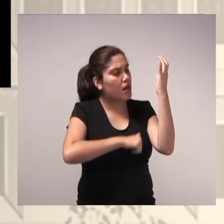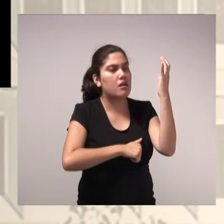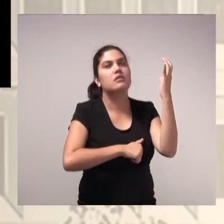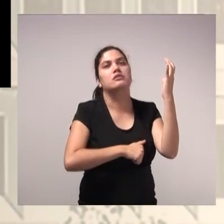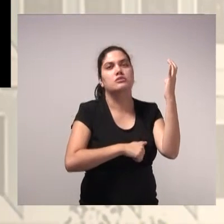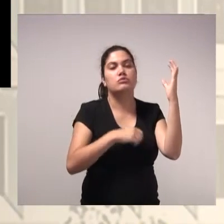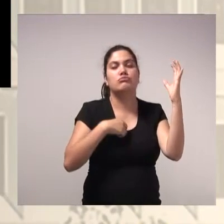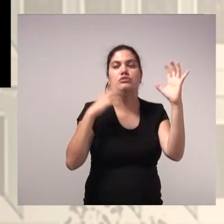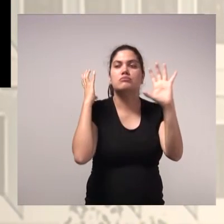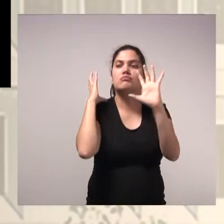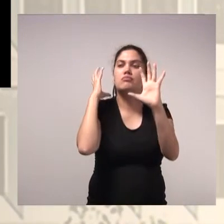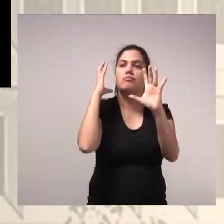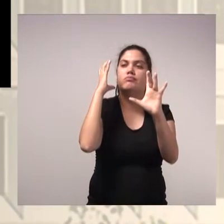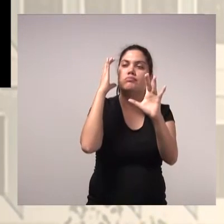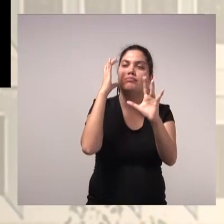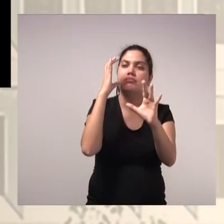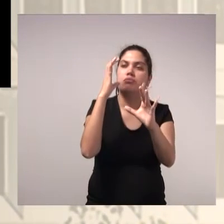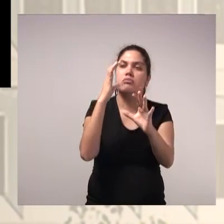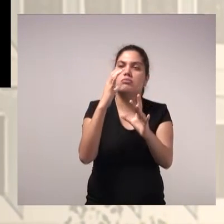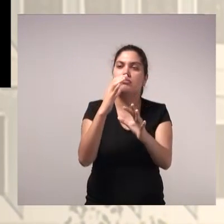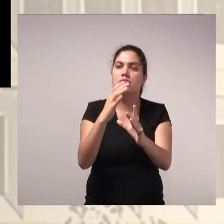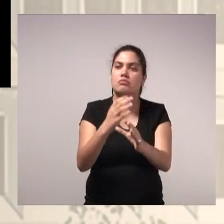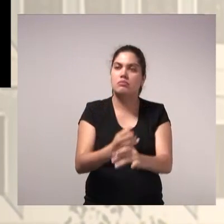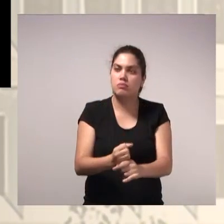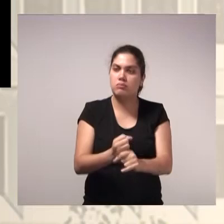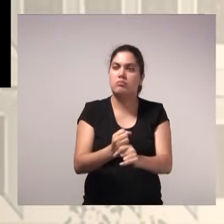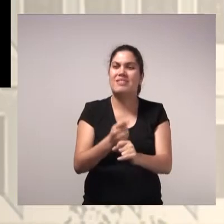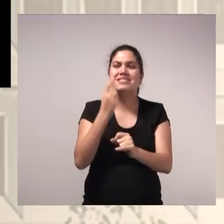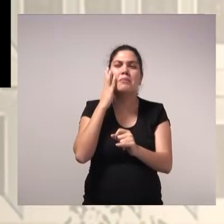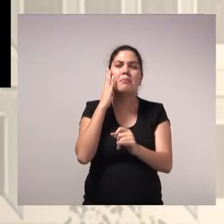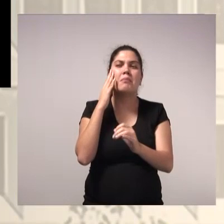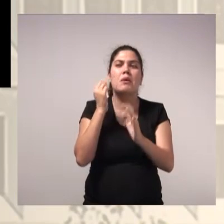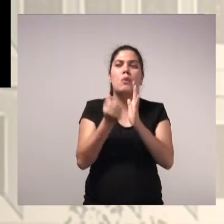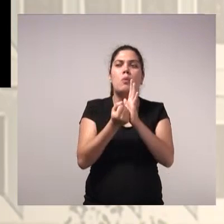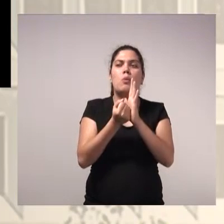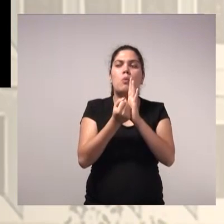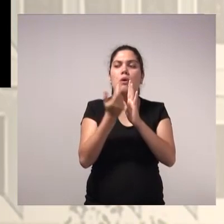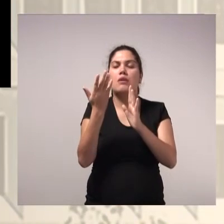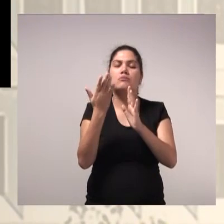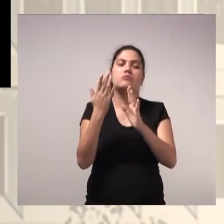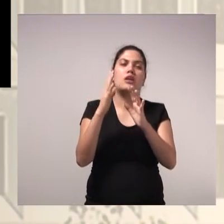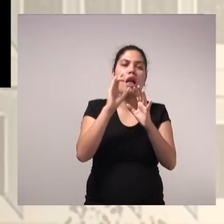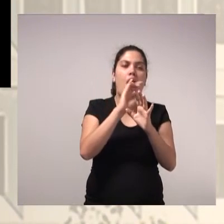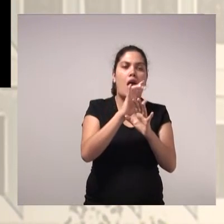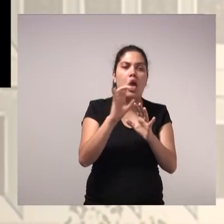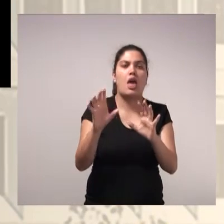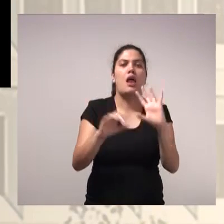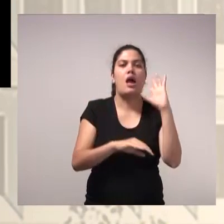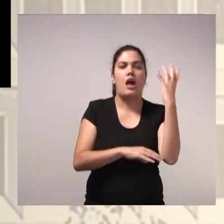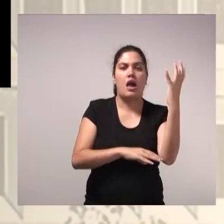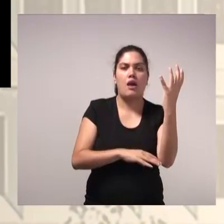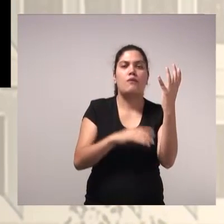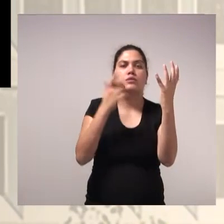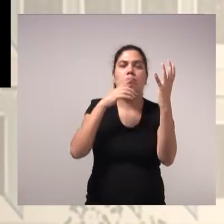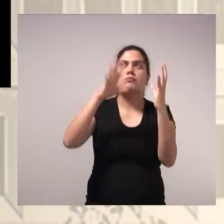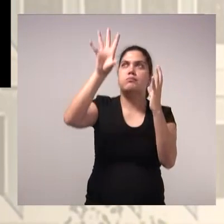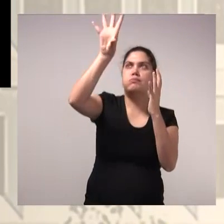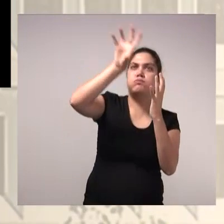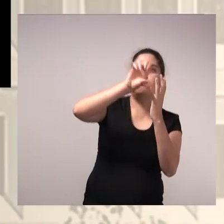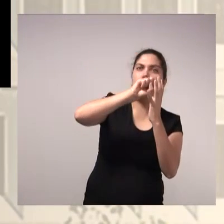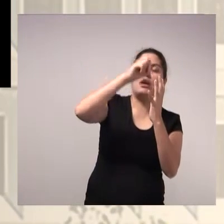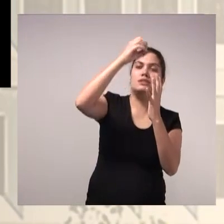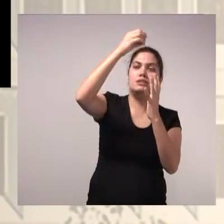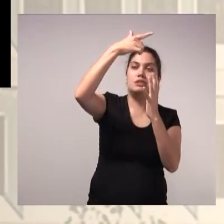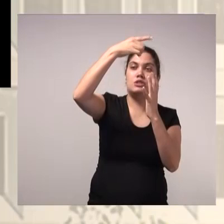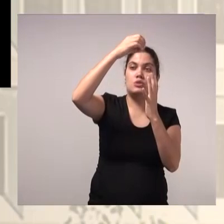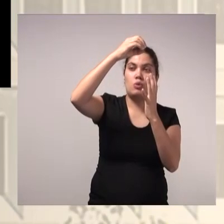nosso cálculo, que era quanto cada árvore que estávamos plantando iria absorver. Chegamos aí nesse valor